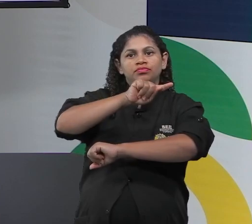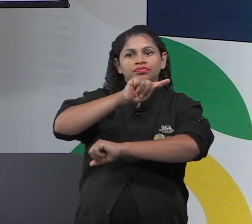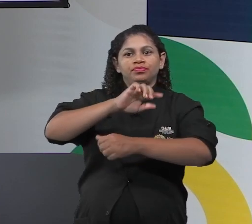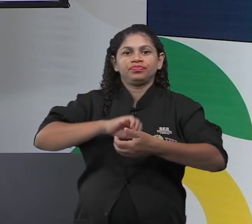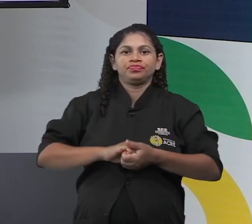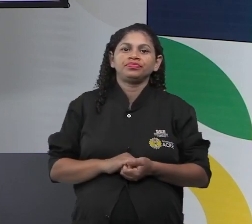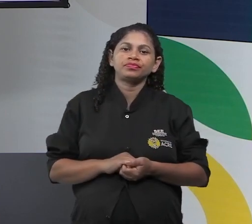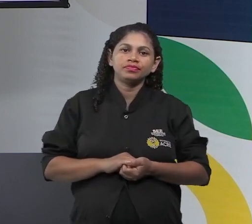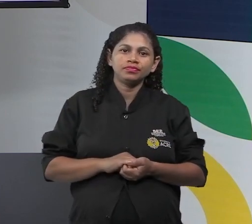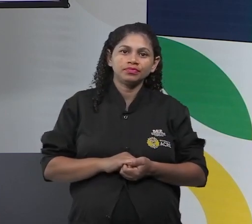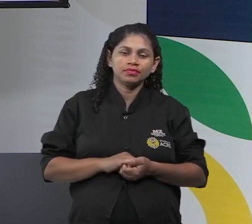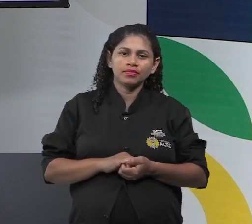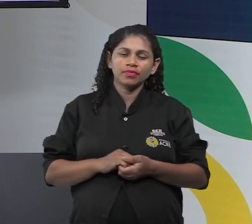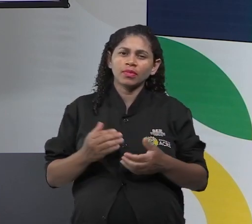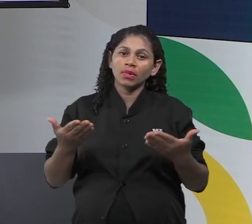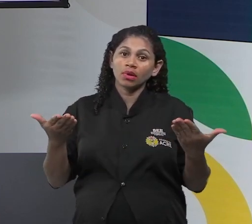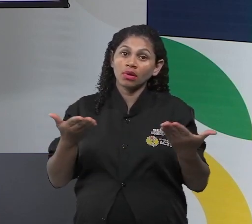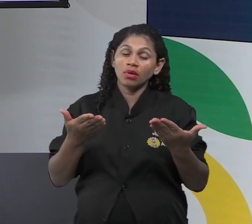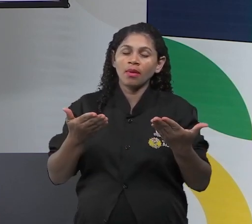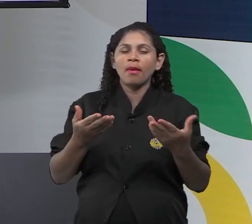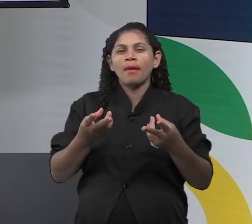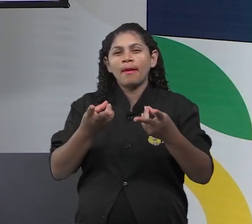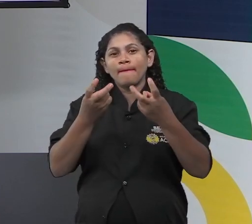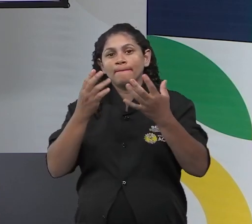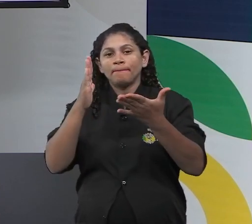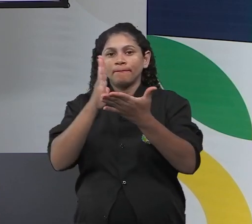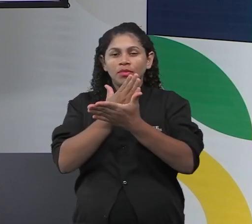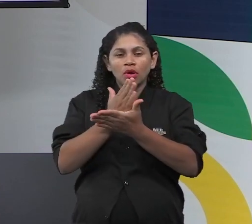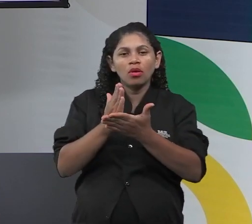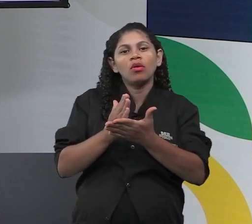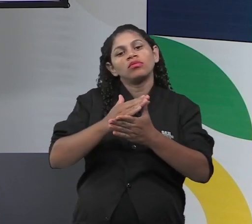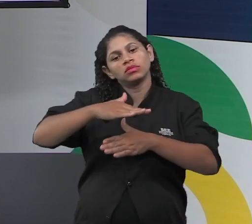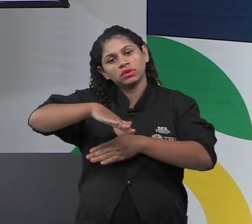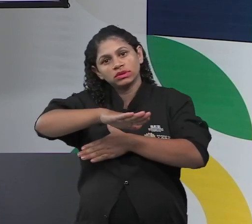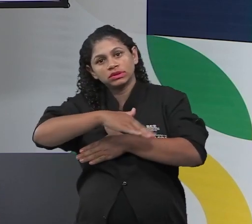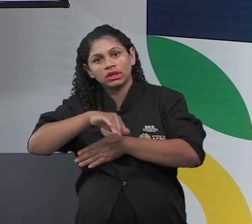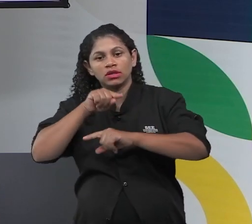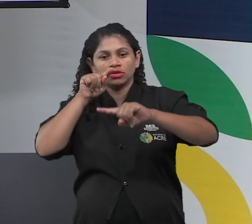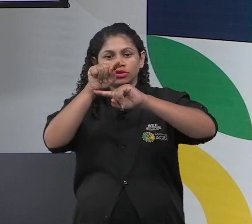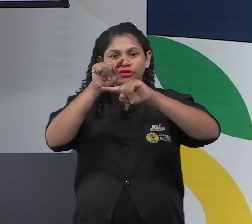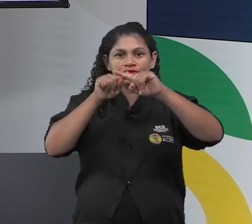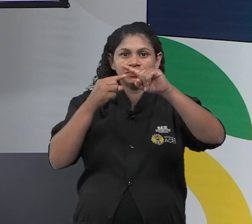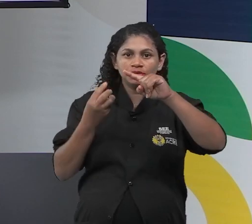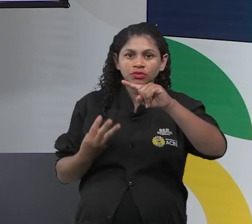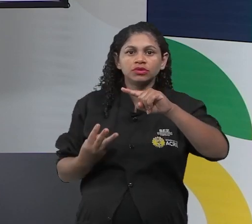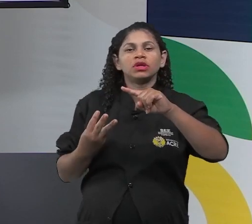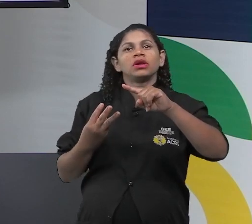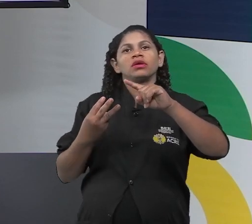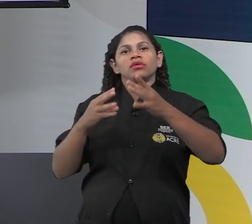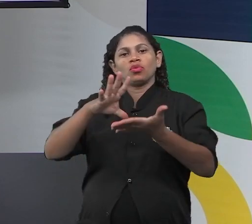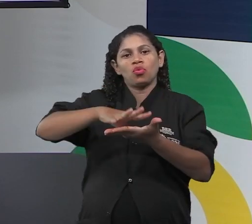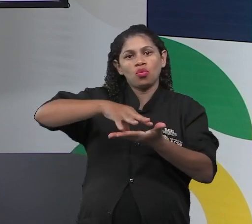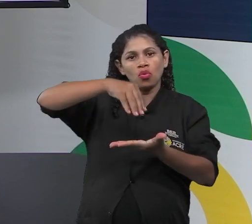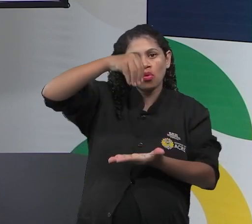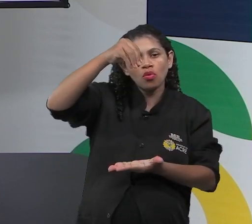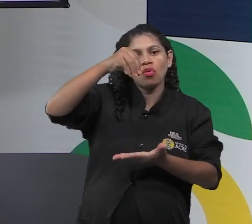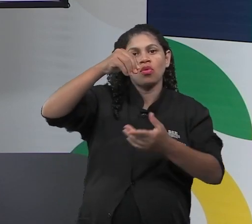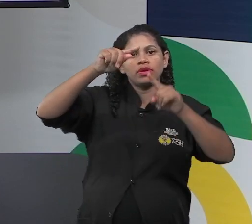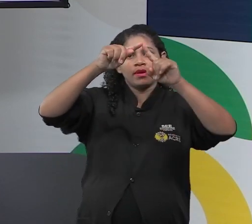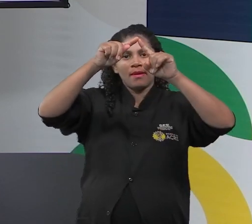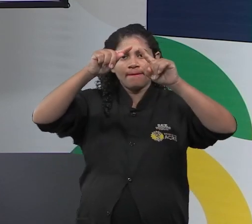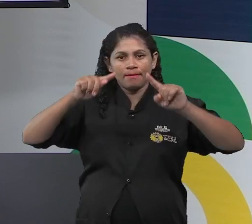Agora, veja que alguns volumes dividem por 3, por exemplo, o cone, a